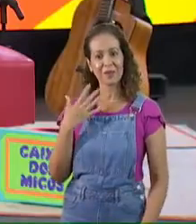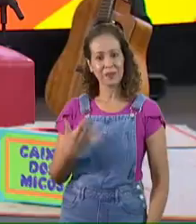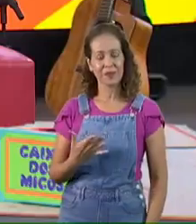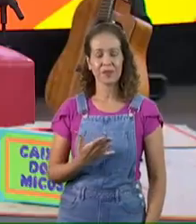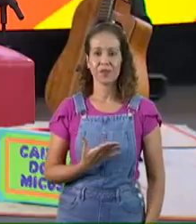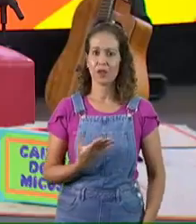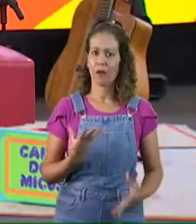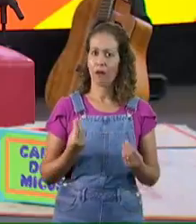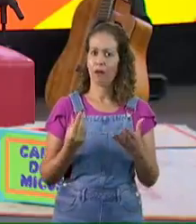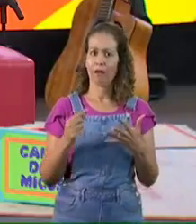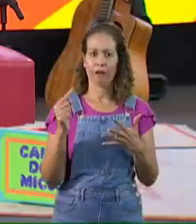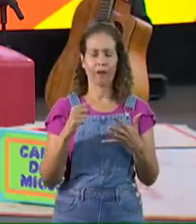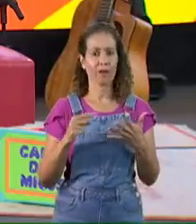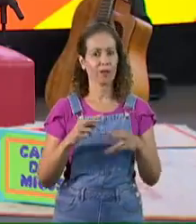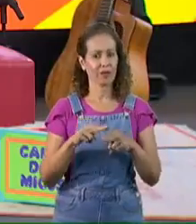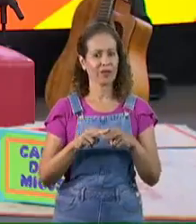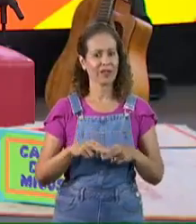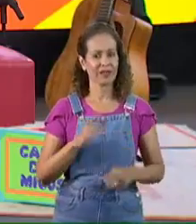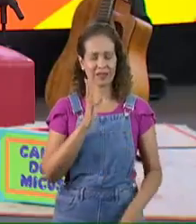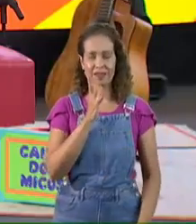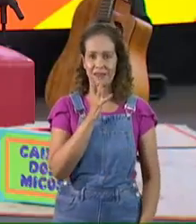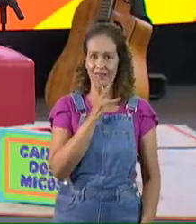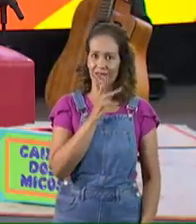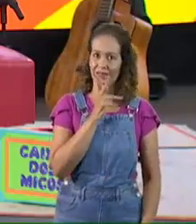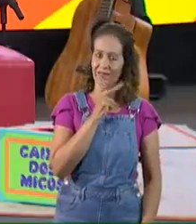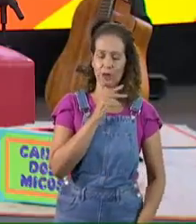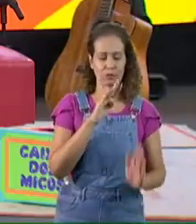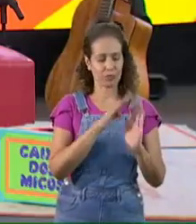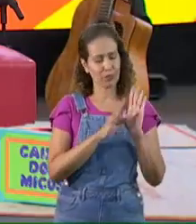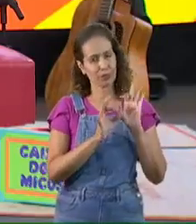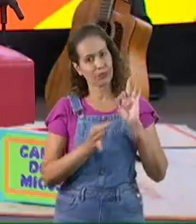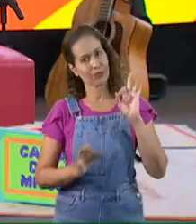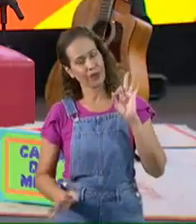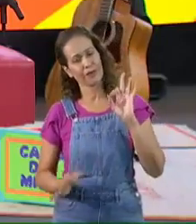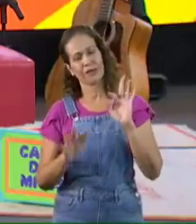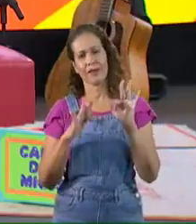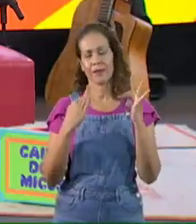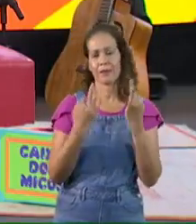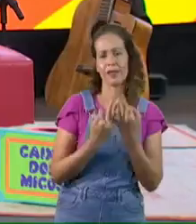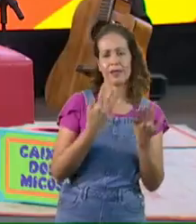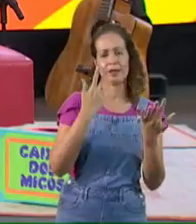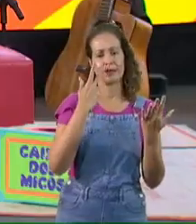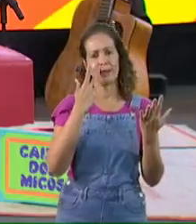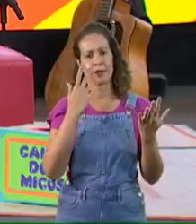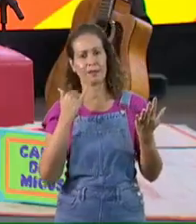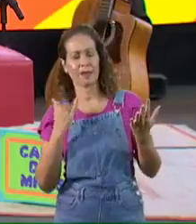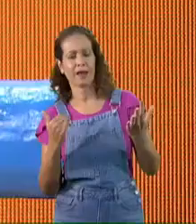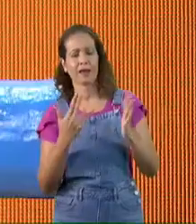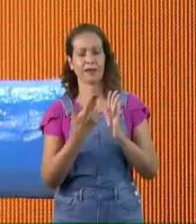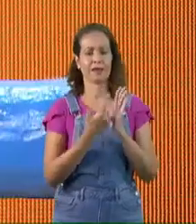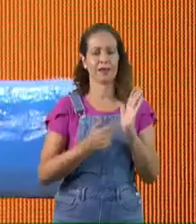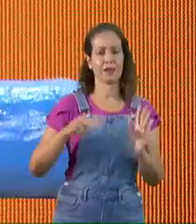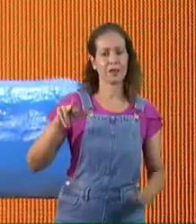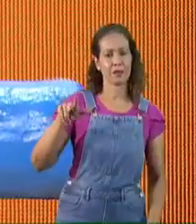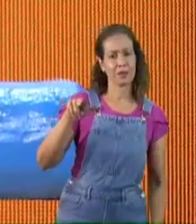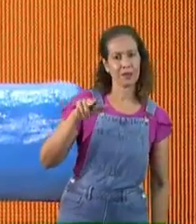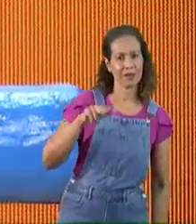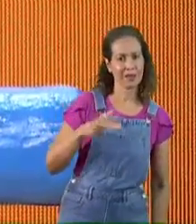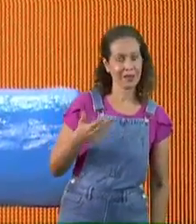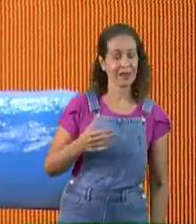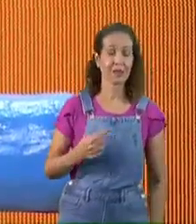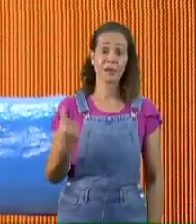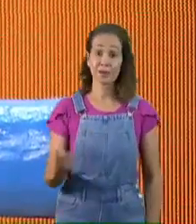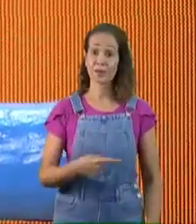fez muita coisa, por isso que ela demorou. Ela é grata pela família, pelo papai, né? Desenhou o irmãozinho.